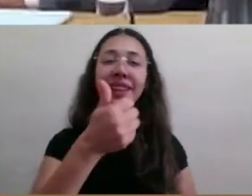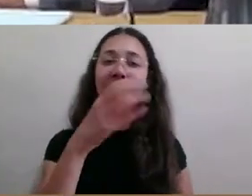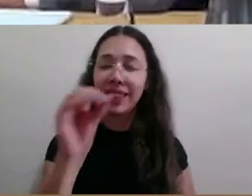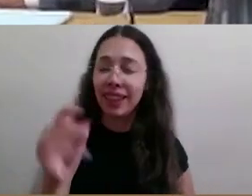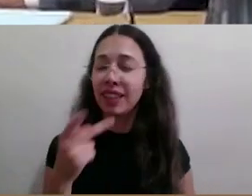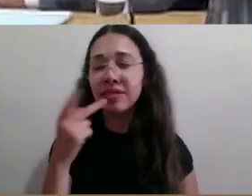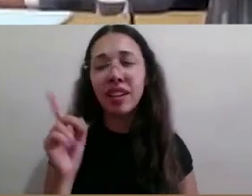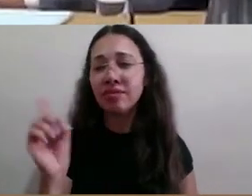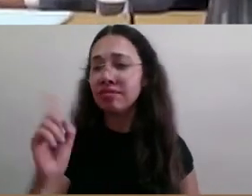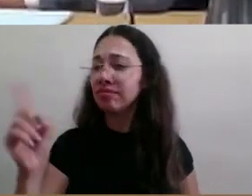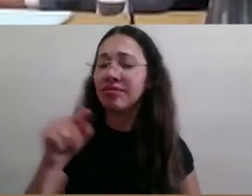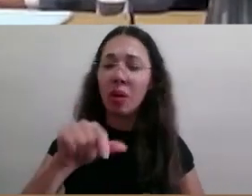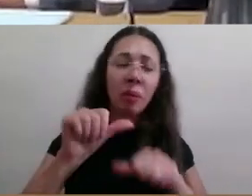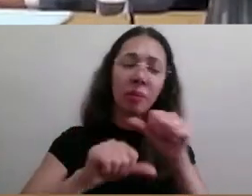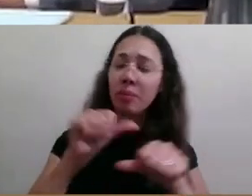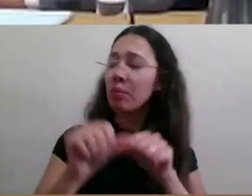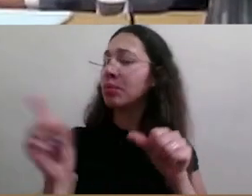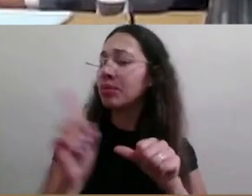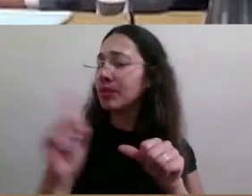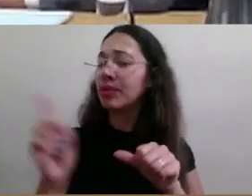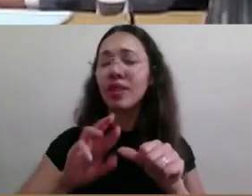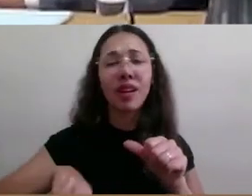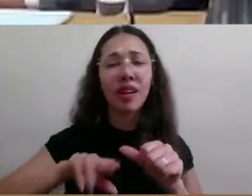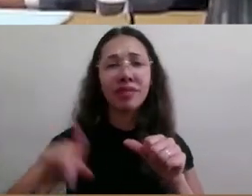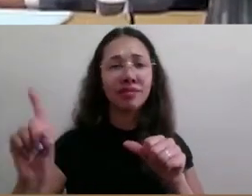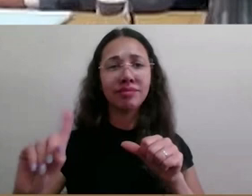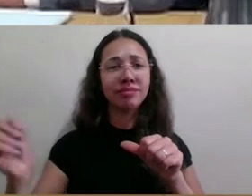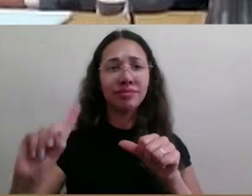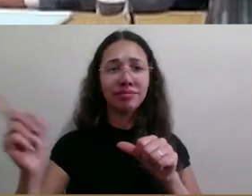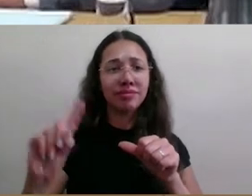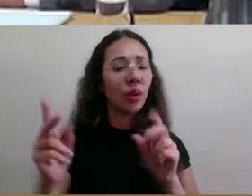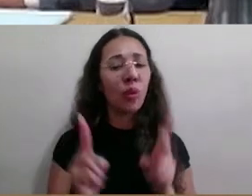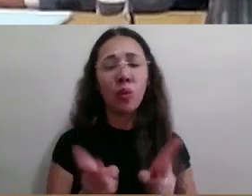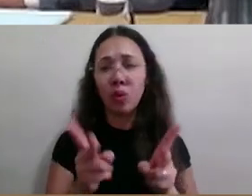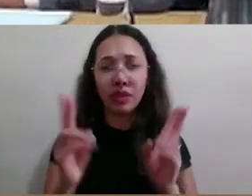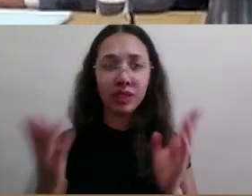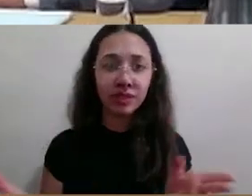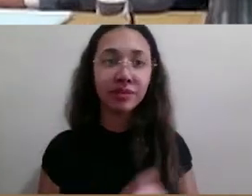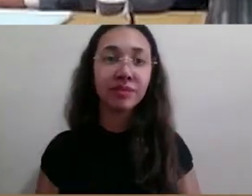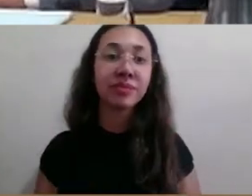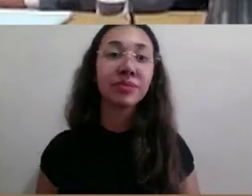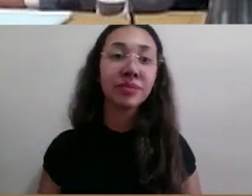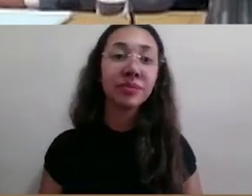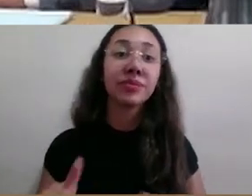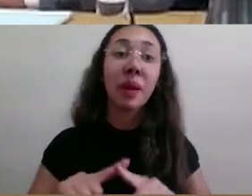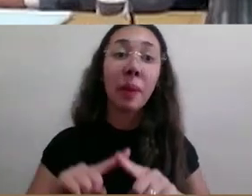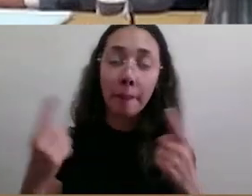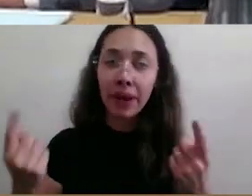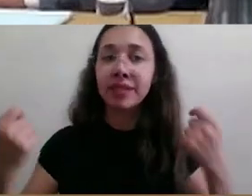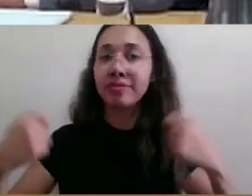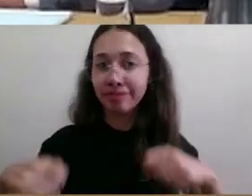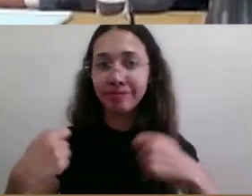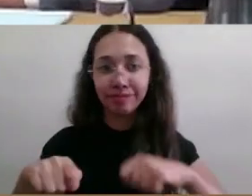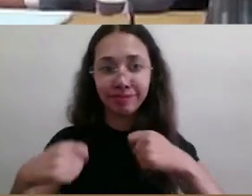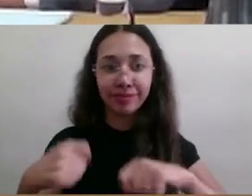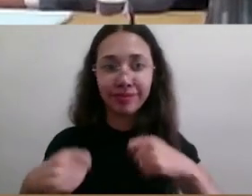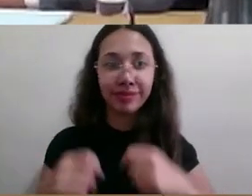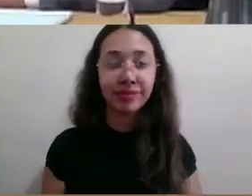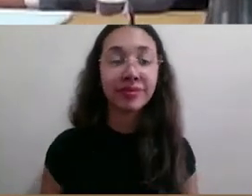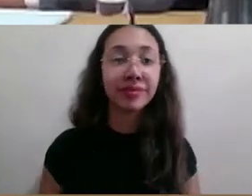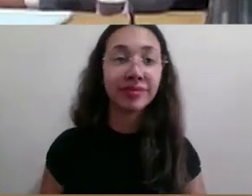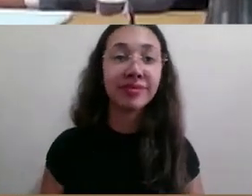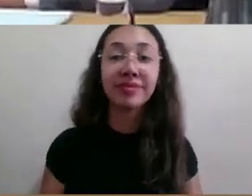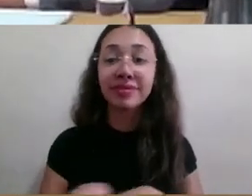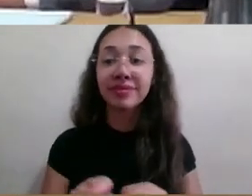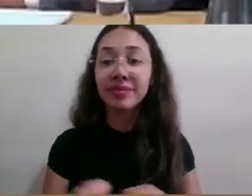não. Juizado rito não, adjunto não. Mas já estava na hora de começar o adjunto. E estava na hora, ia nos